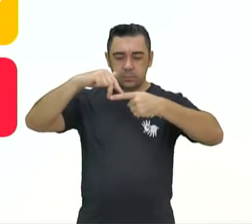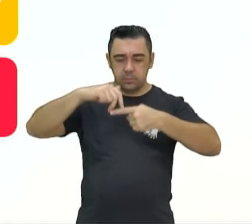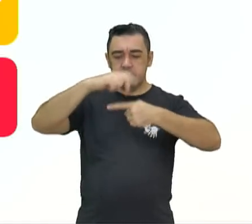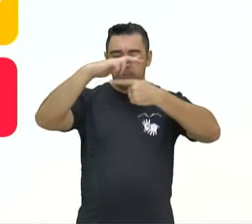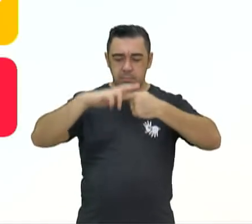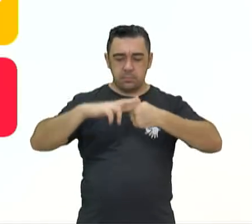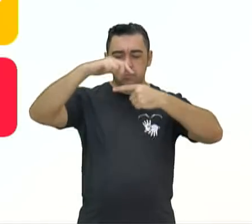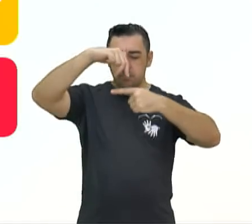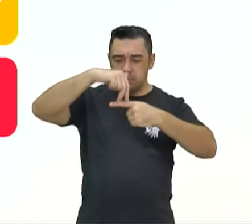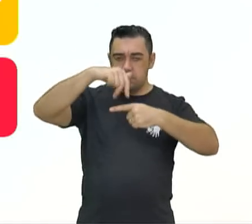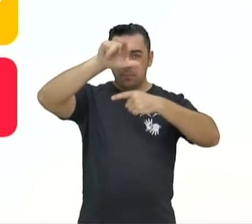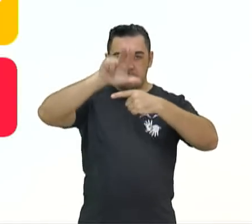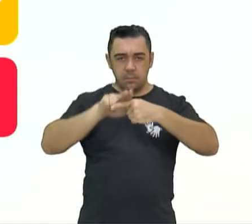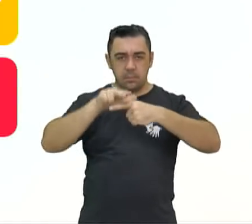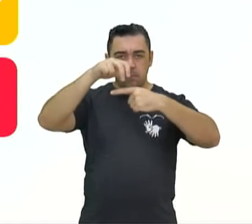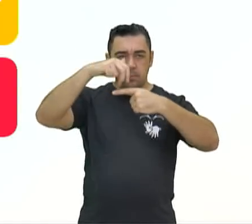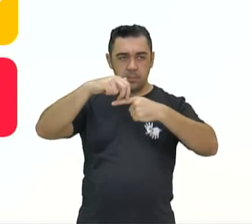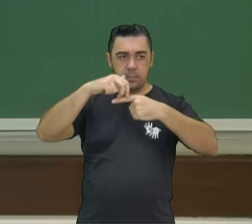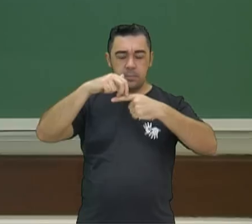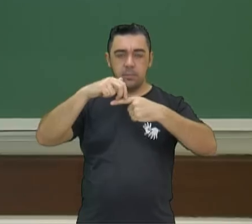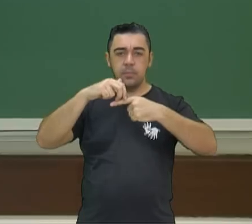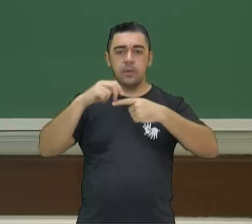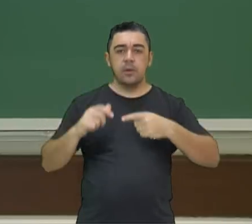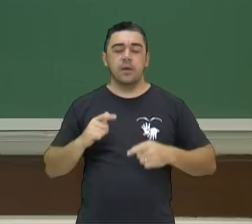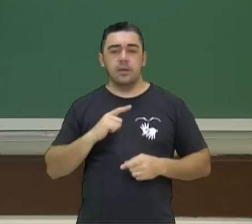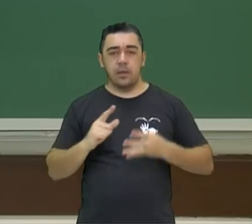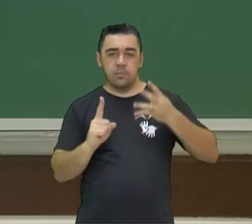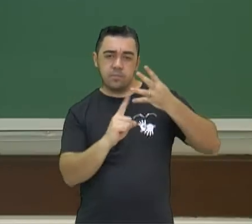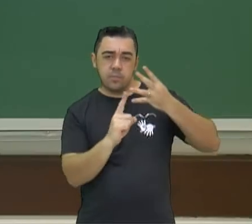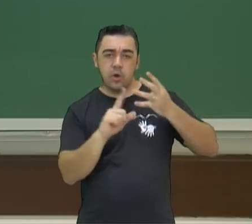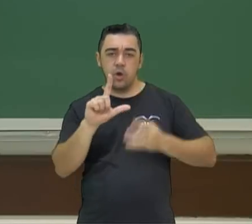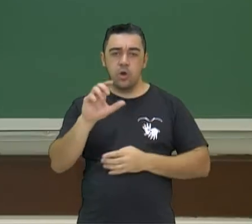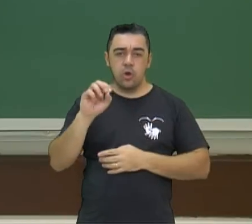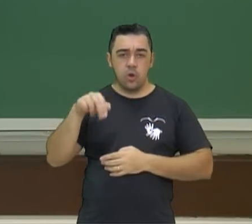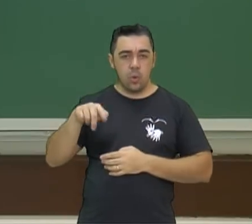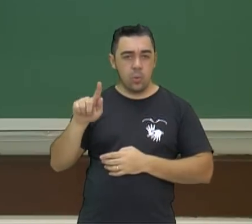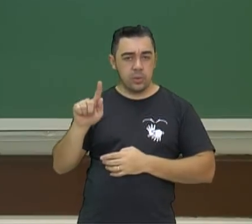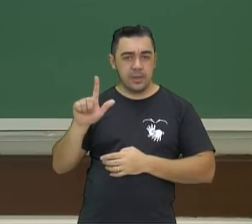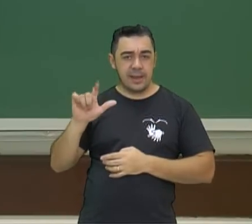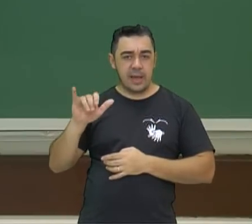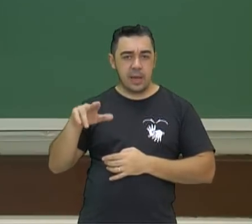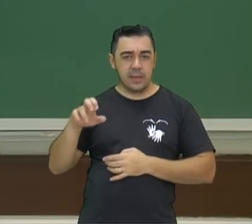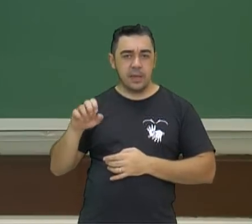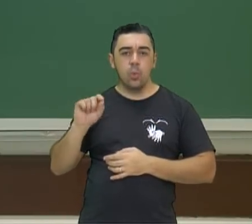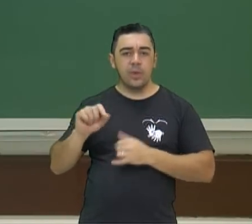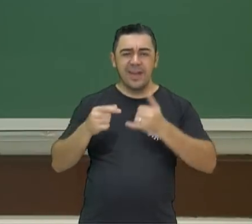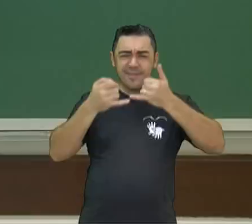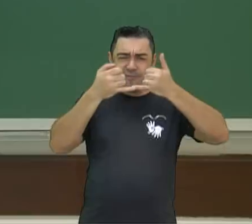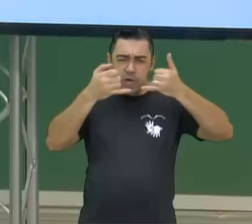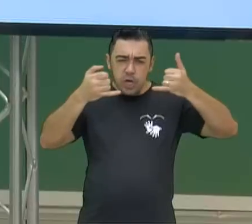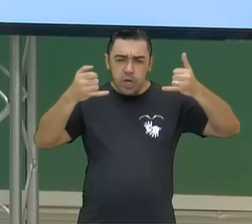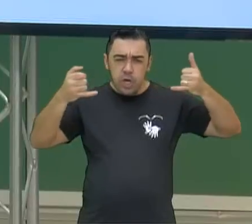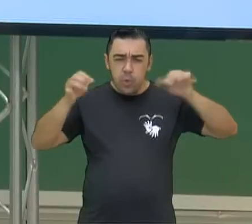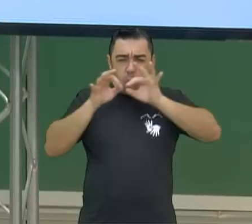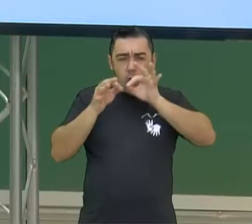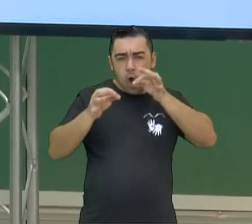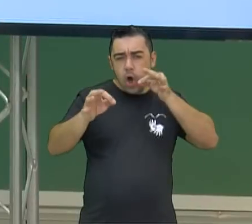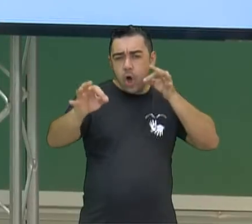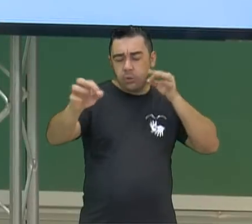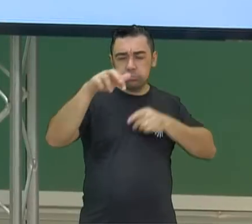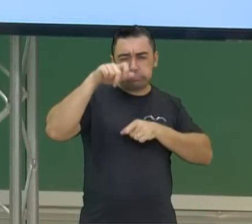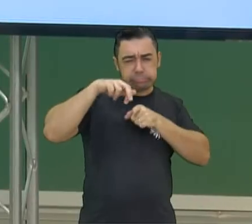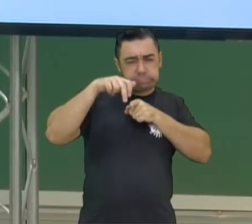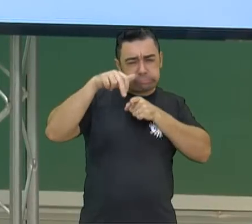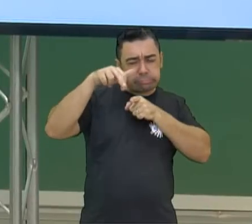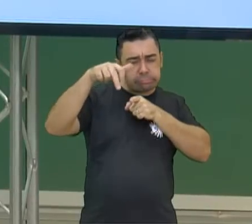o slackline de distância longa. Então, é só a gente observar um pouquinho na grafia das palavras, a gente já entende mais ou menos